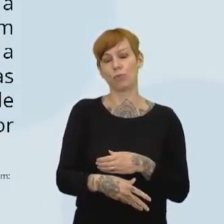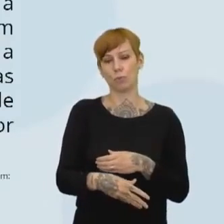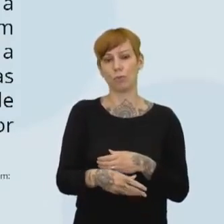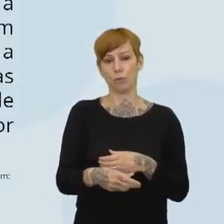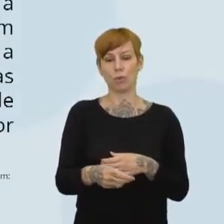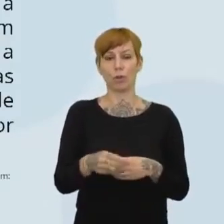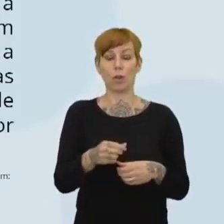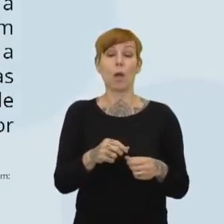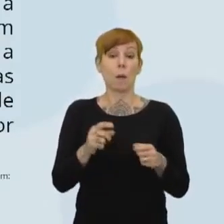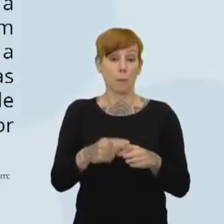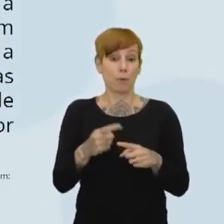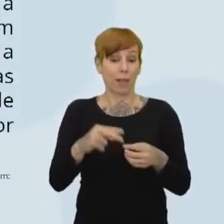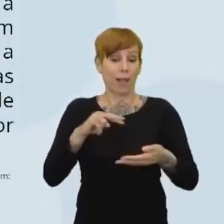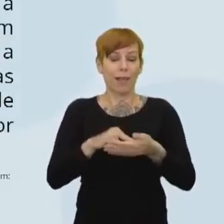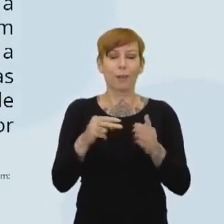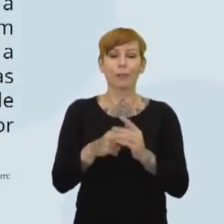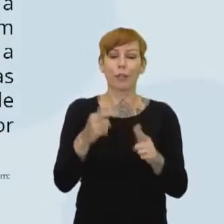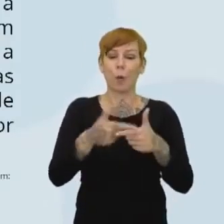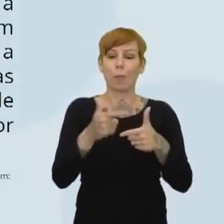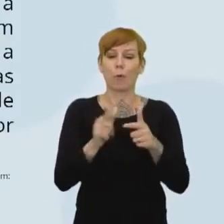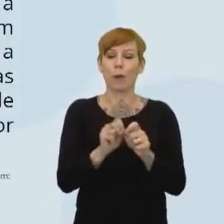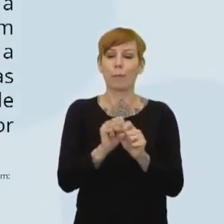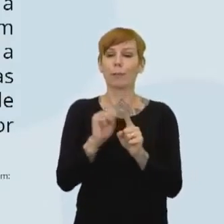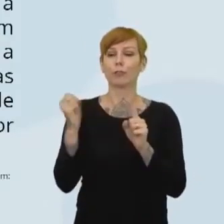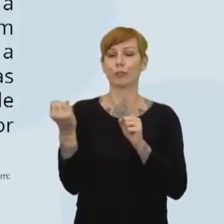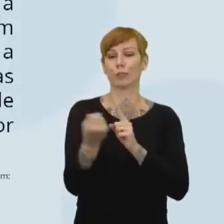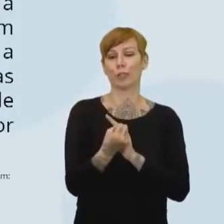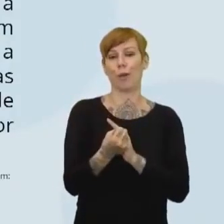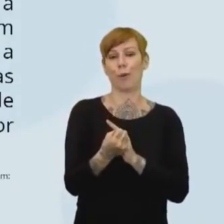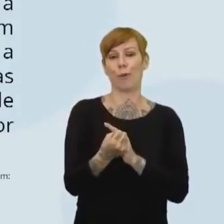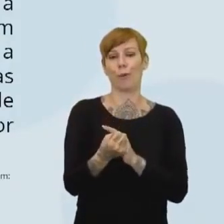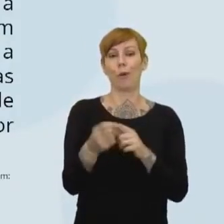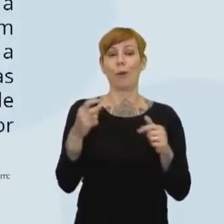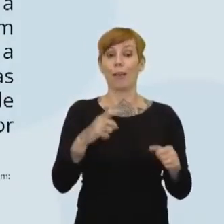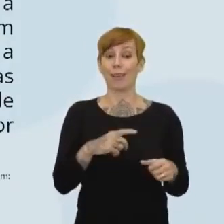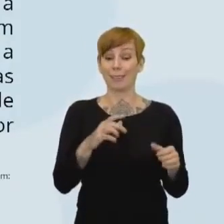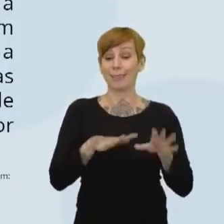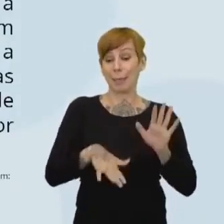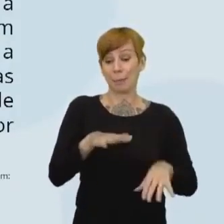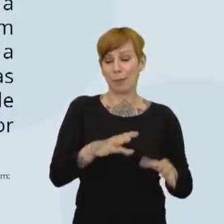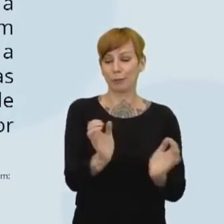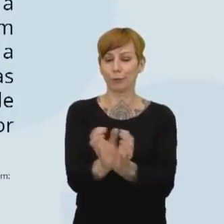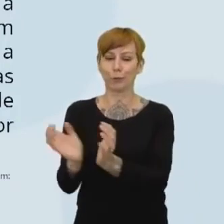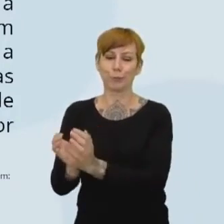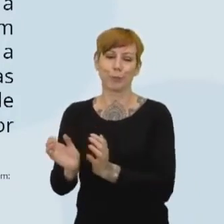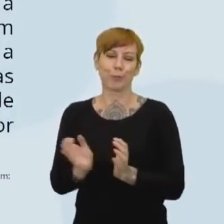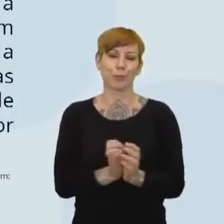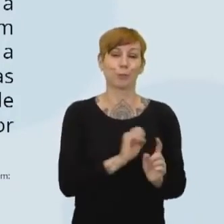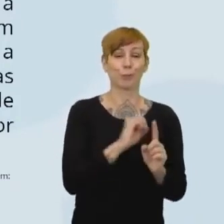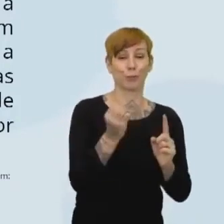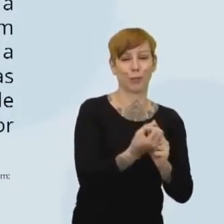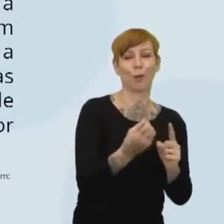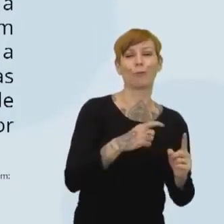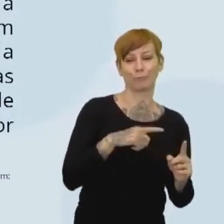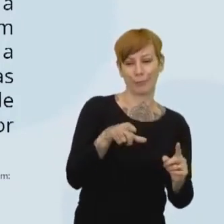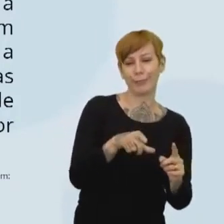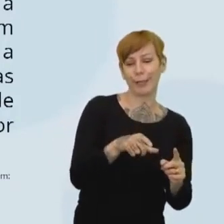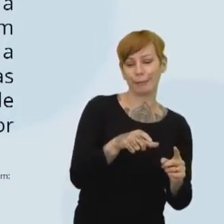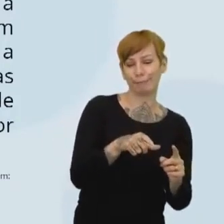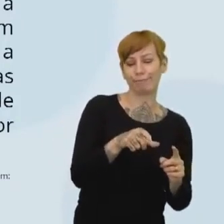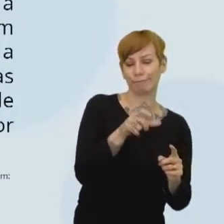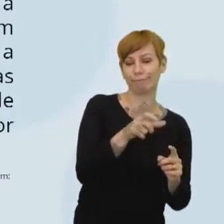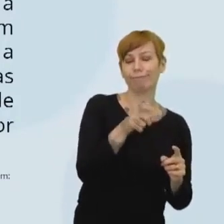problema social, sobretudo quando está associada a determinados grupos de estudantes que apresentam certas